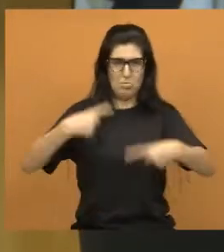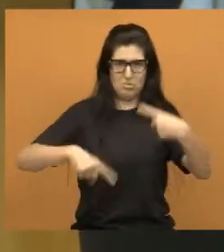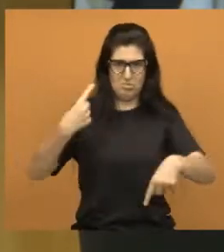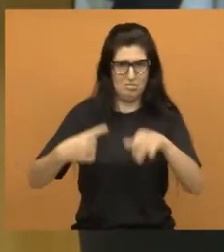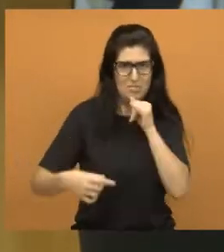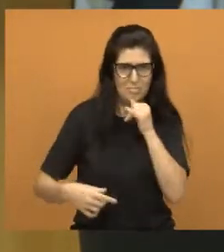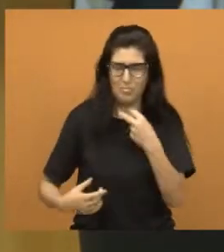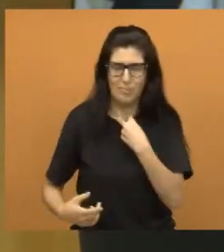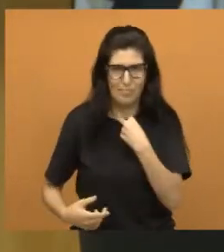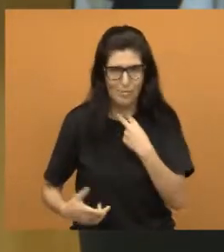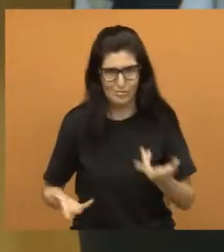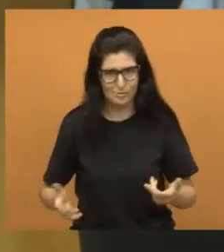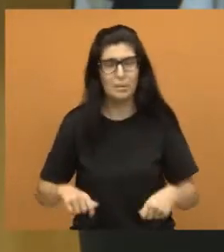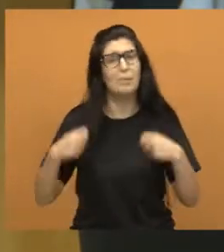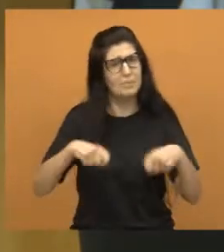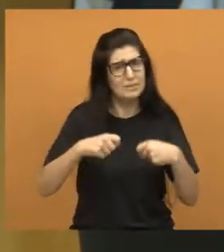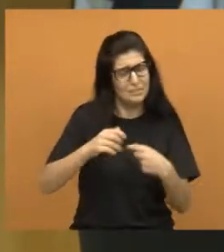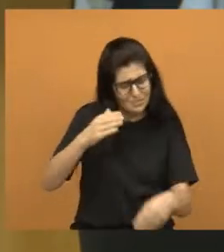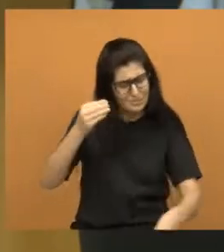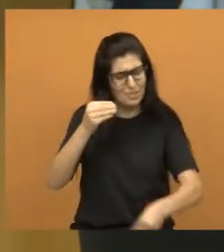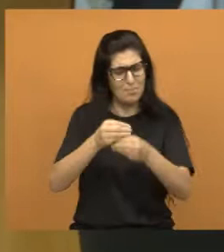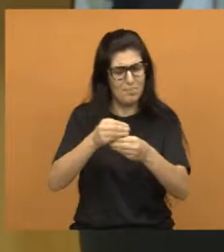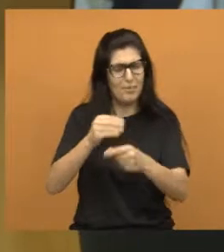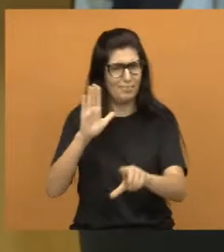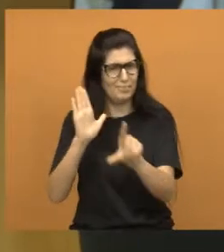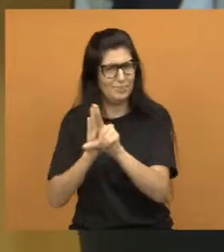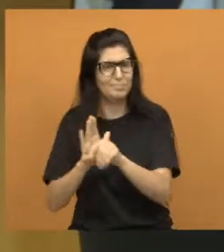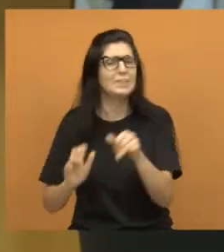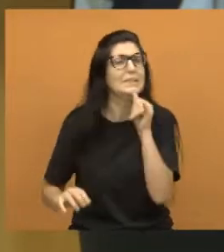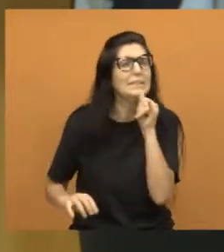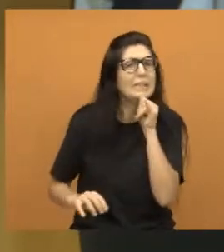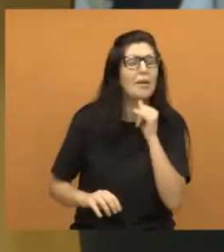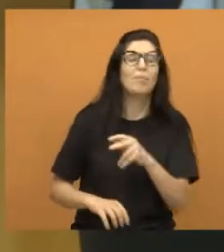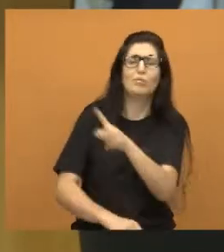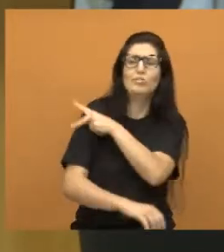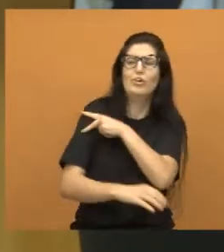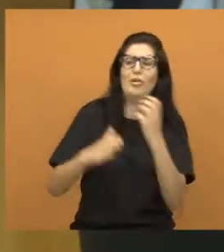Esse projeto. Por exemplo, teu empresário vai investir em mim,